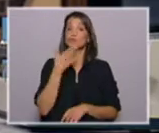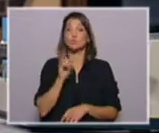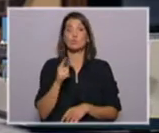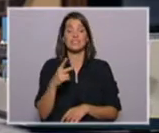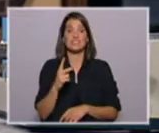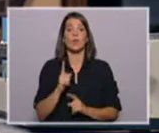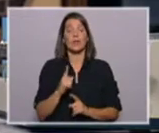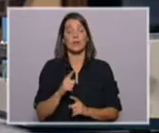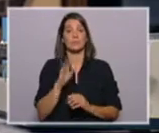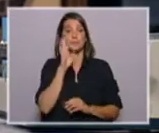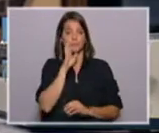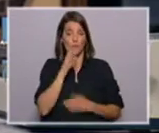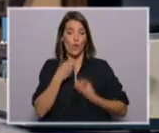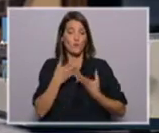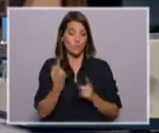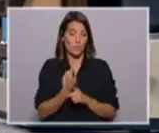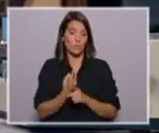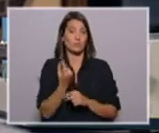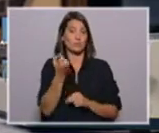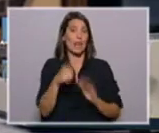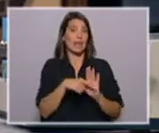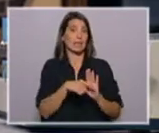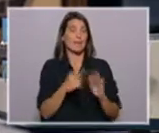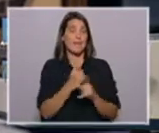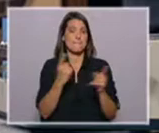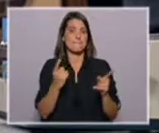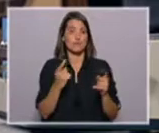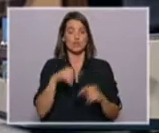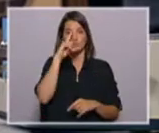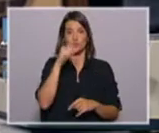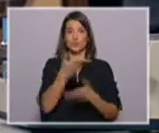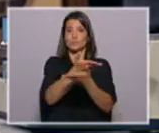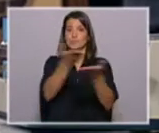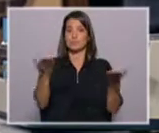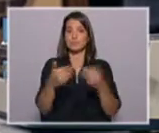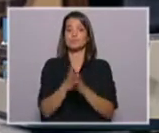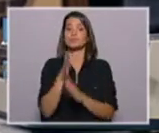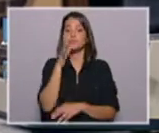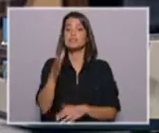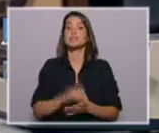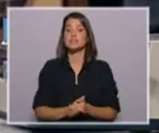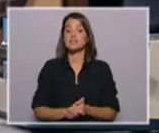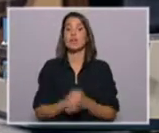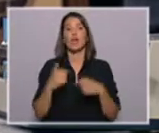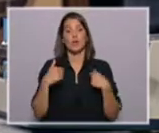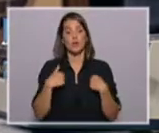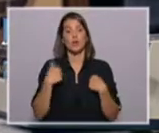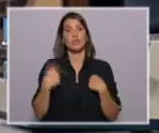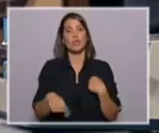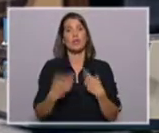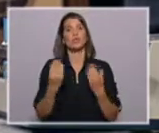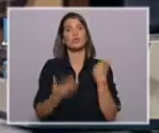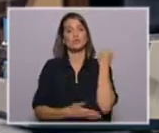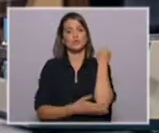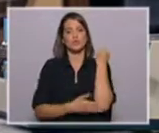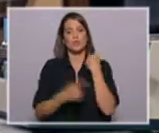uma confissão um bocadinho negativa, que é virar-me para o Júlio e para todos os nossos amigos que estão aqui no estúdio e dizer: eu tenho muitos ciúmes de todos vós